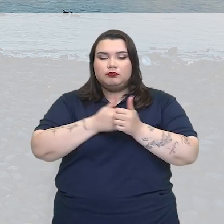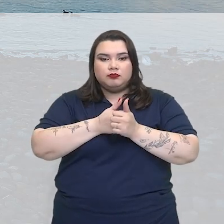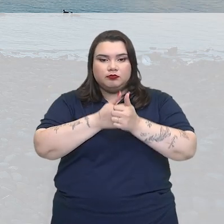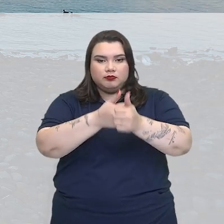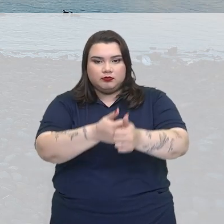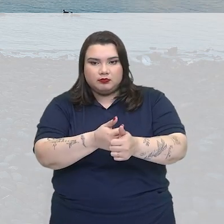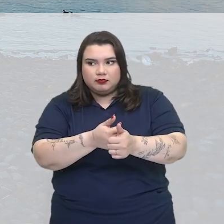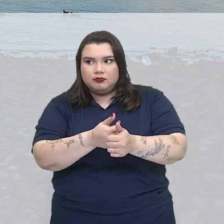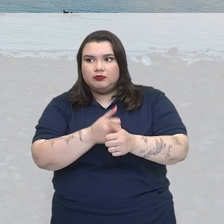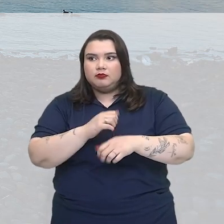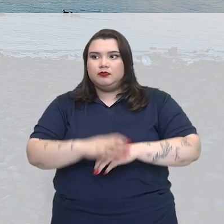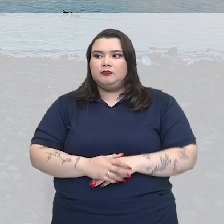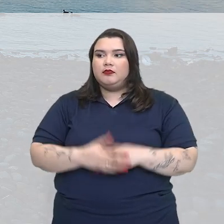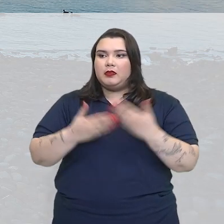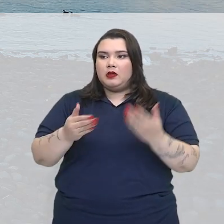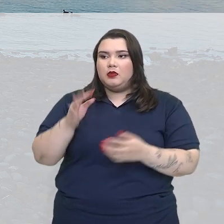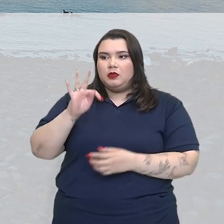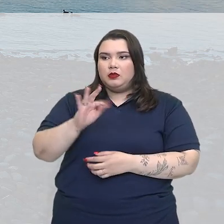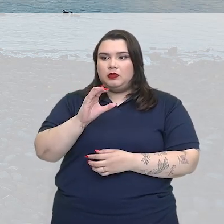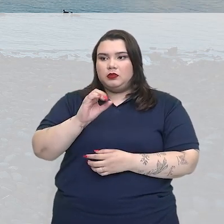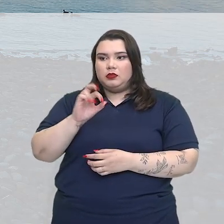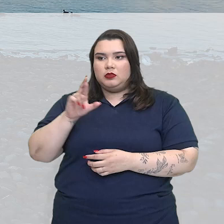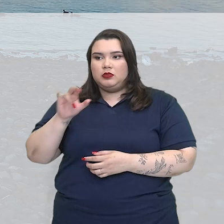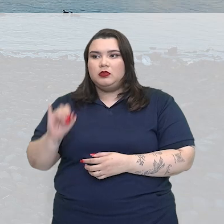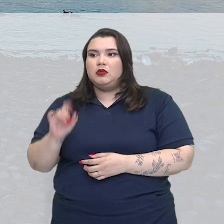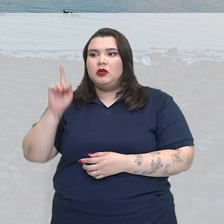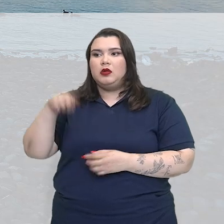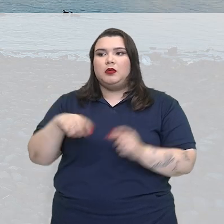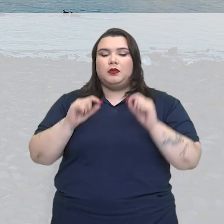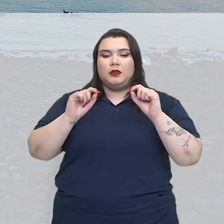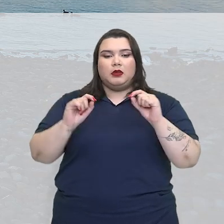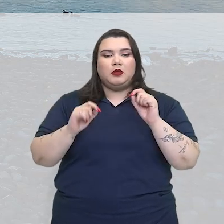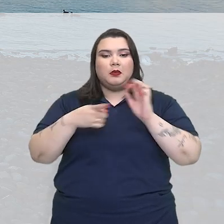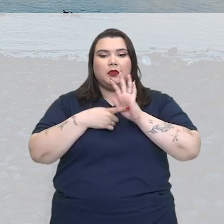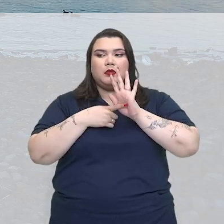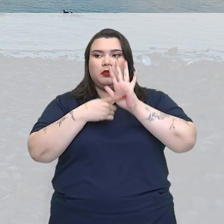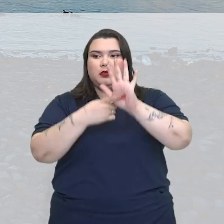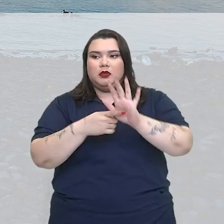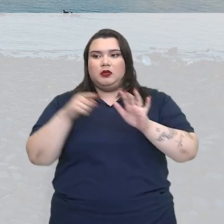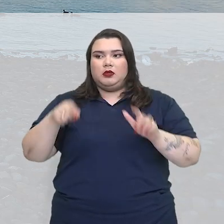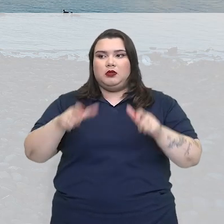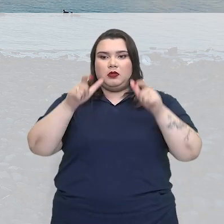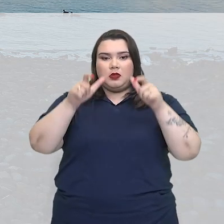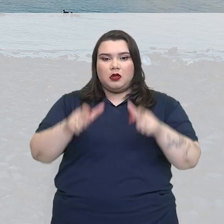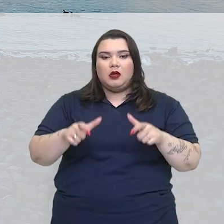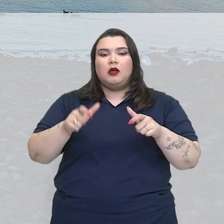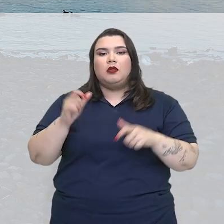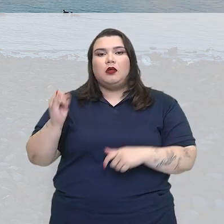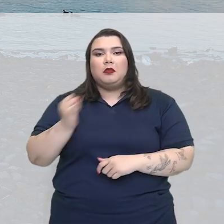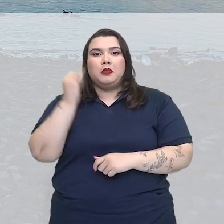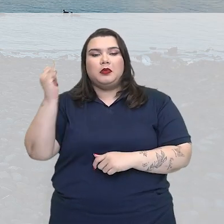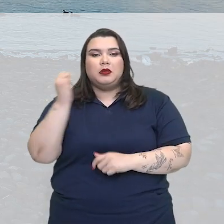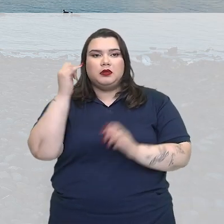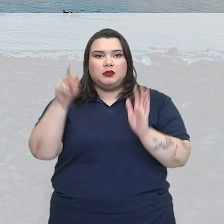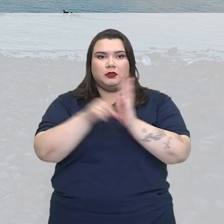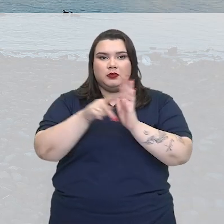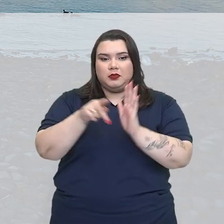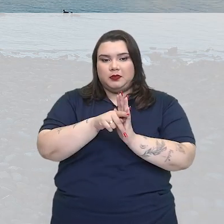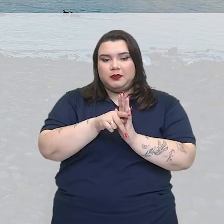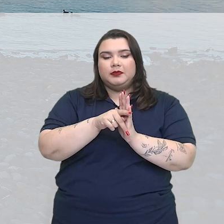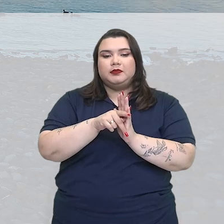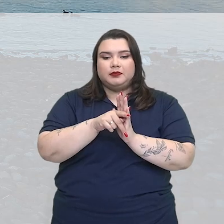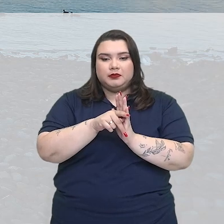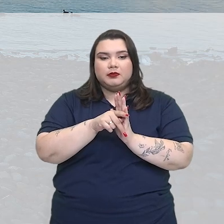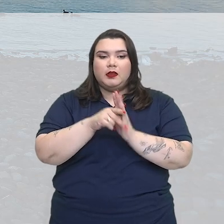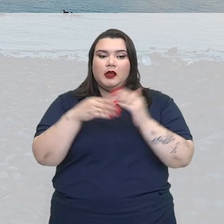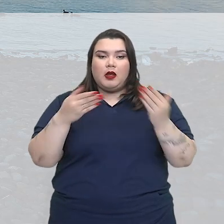portal. Né? A partir do tori, que geralmente, onde há um tori, indica que ali é um local sagrado do shintoísmo. Que